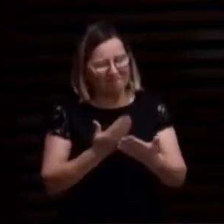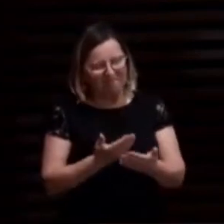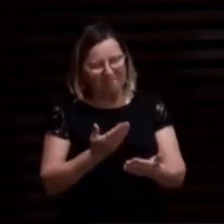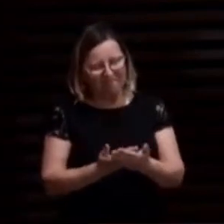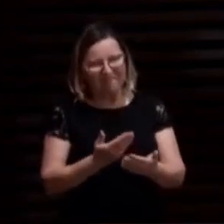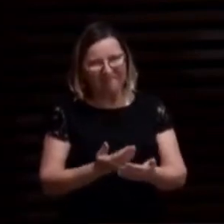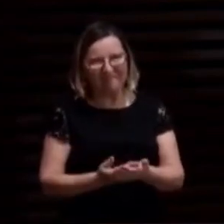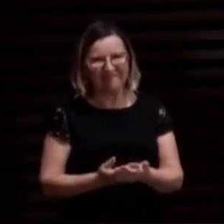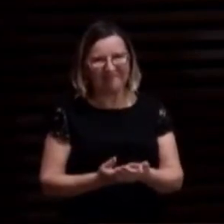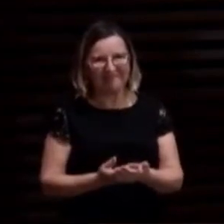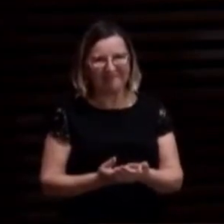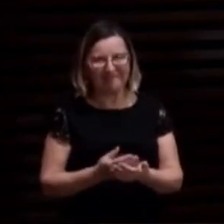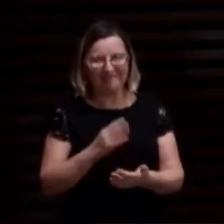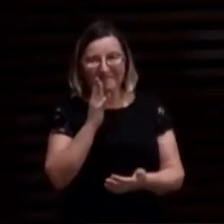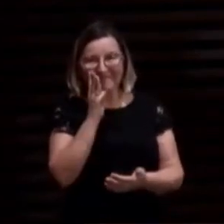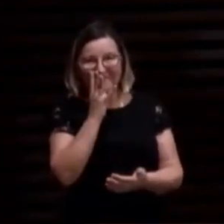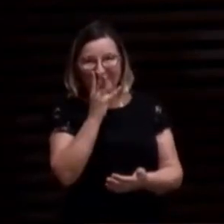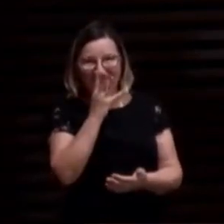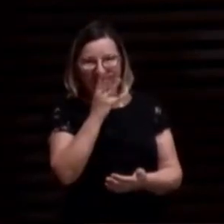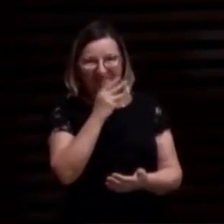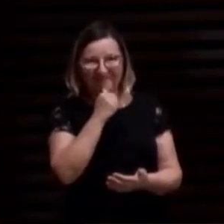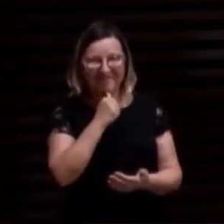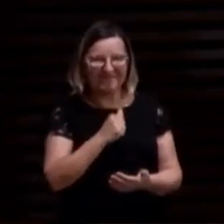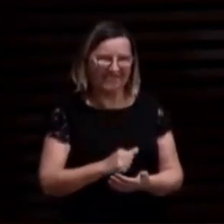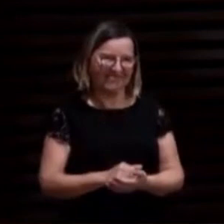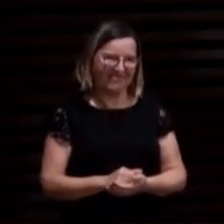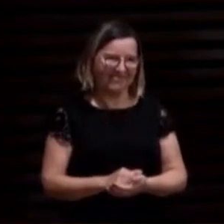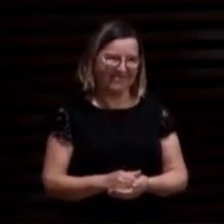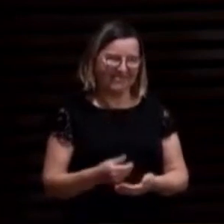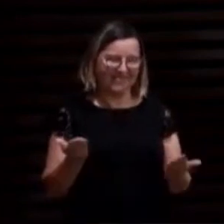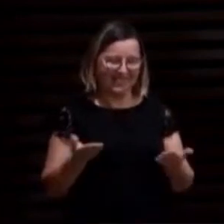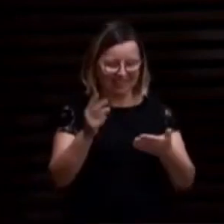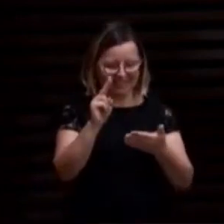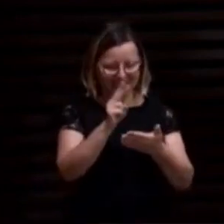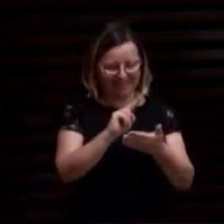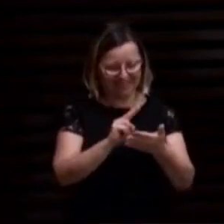estamos andando devagar. Então vamos ler